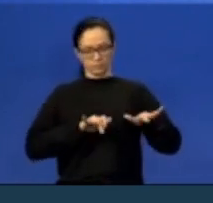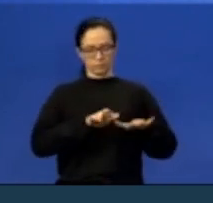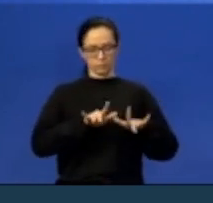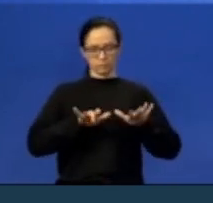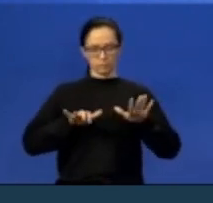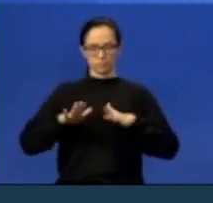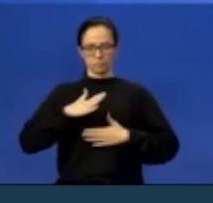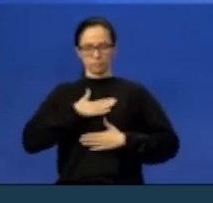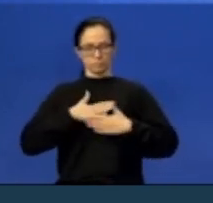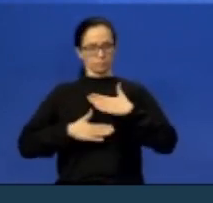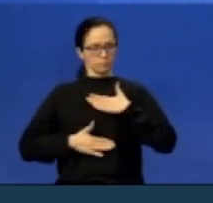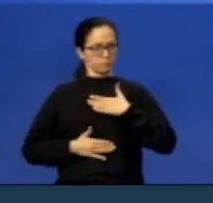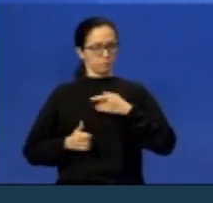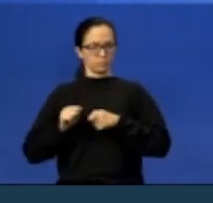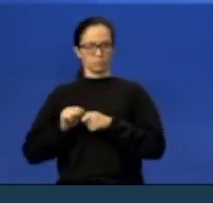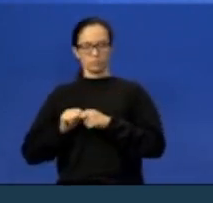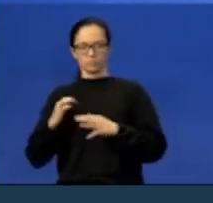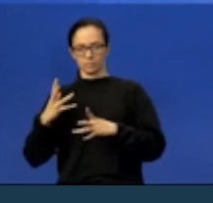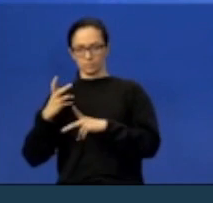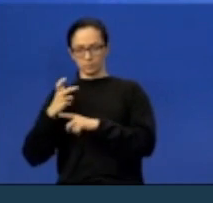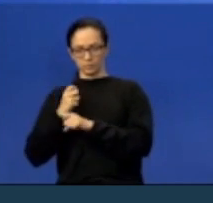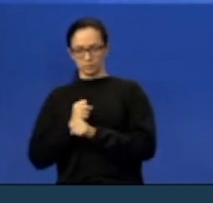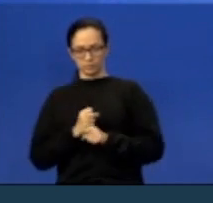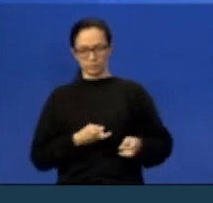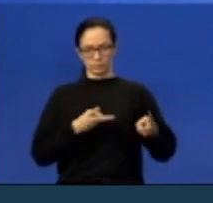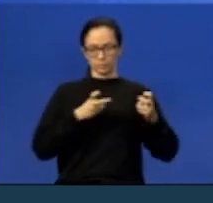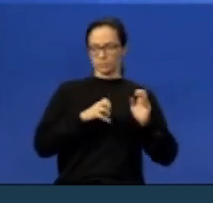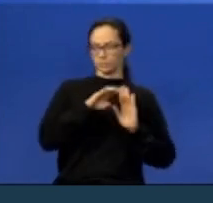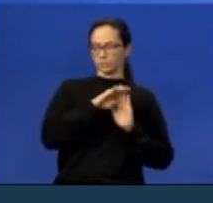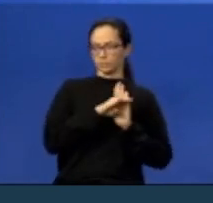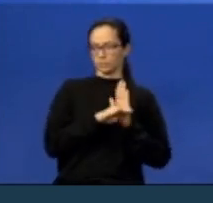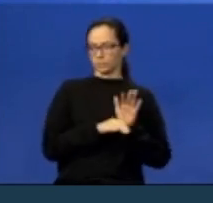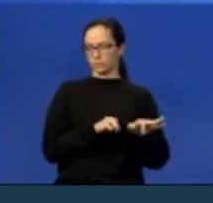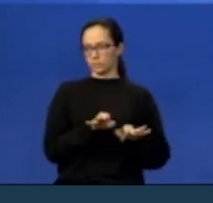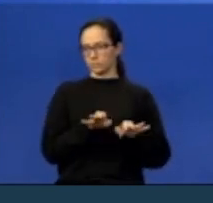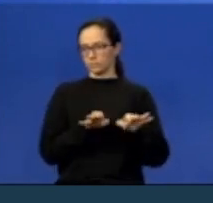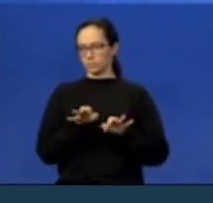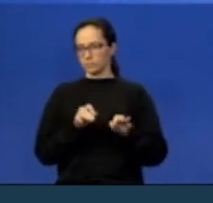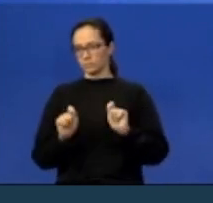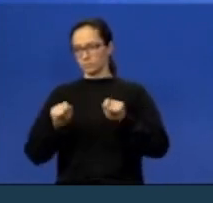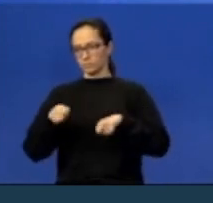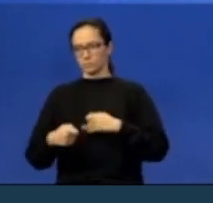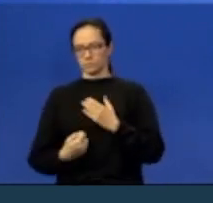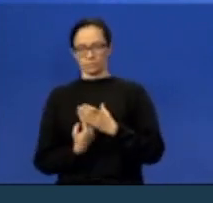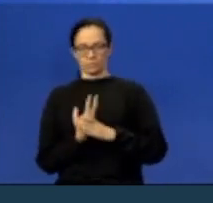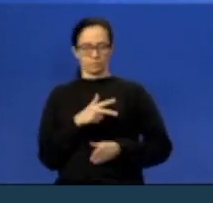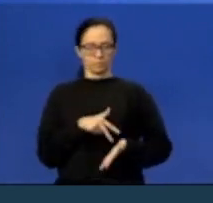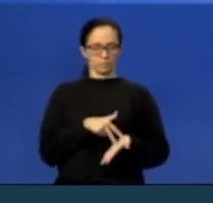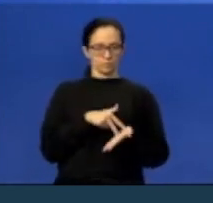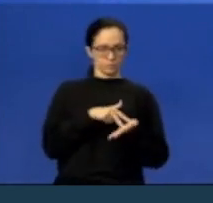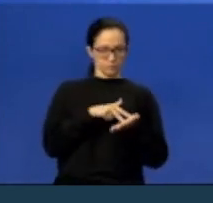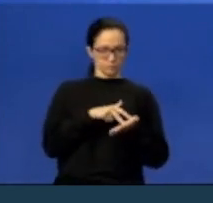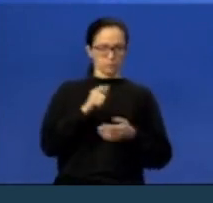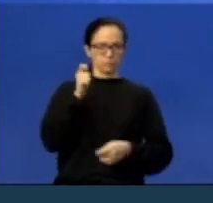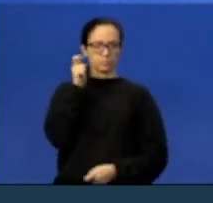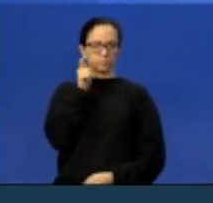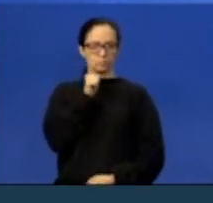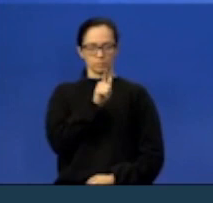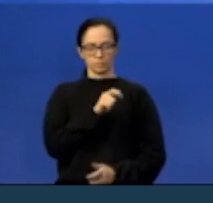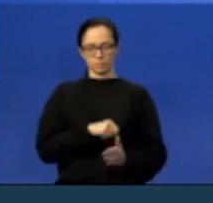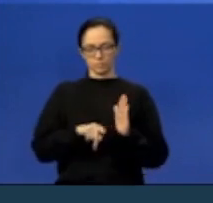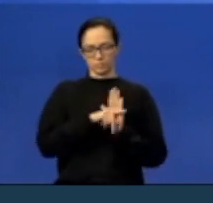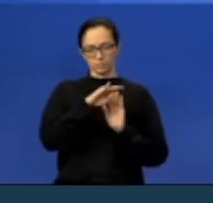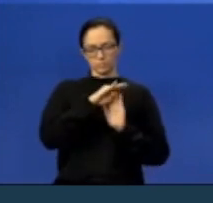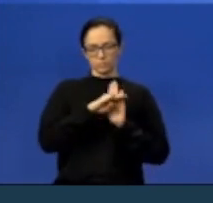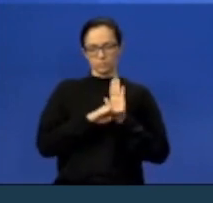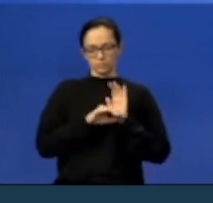nosso corpo. Então, é ele que faz a nossa estrutura, que garante a nossa sustentação. Então, ele é um sistema